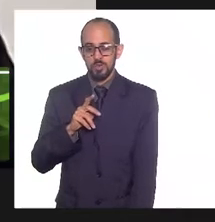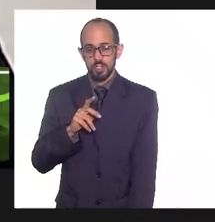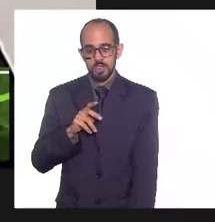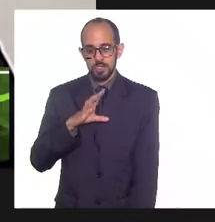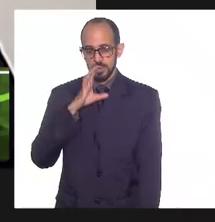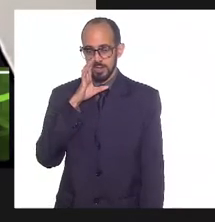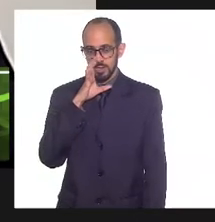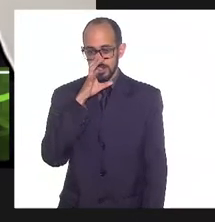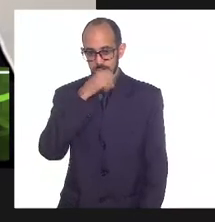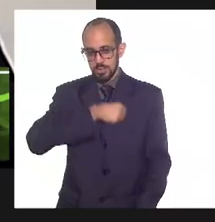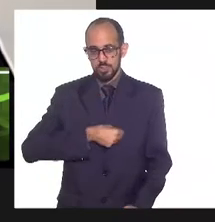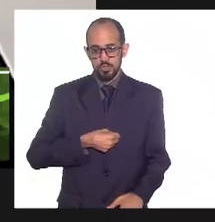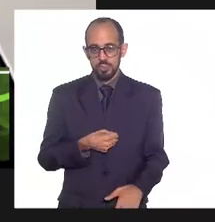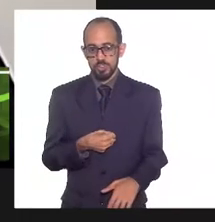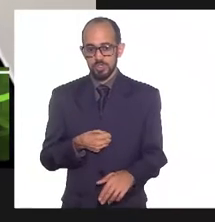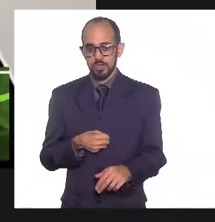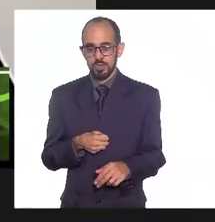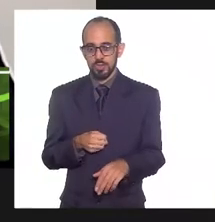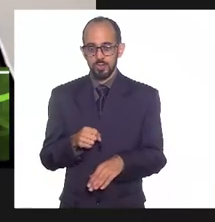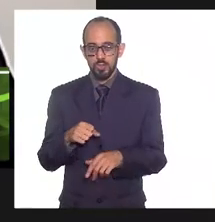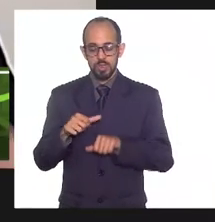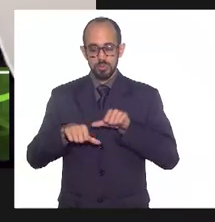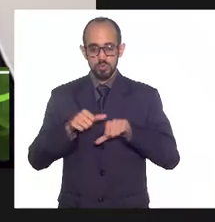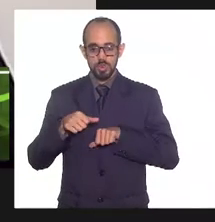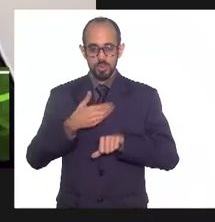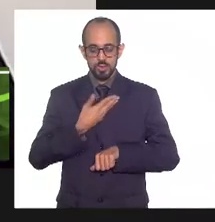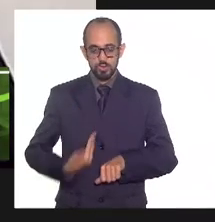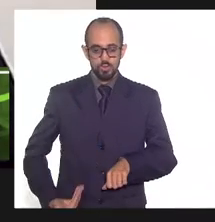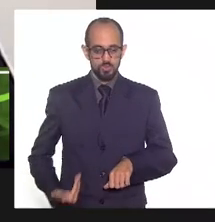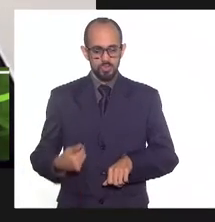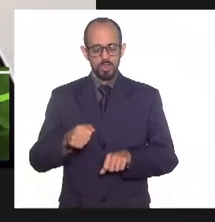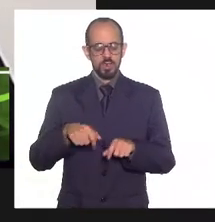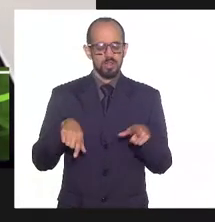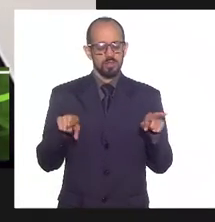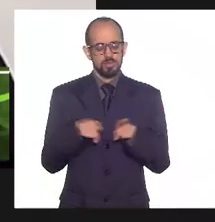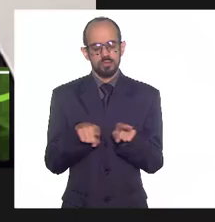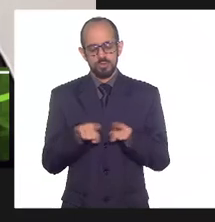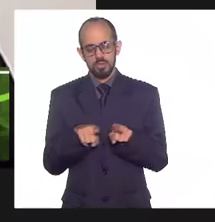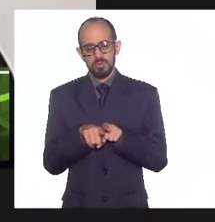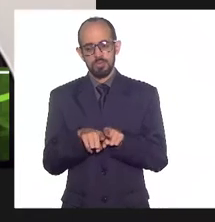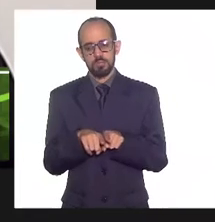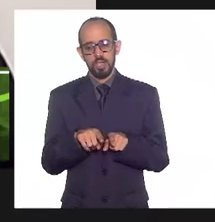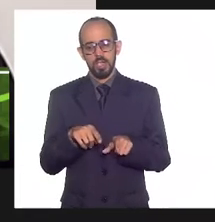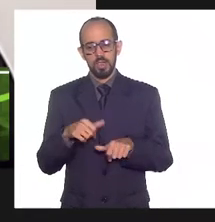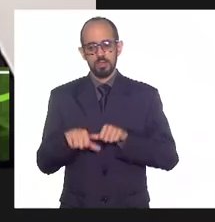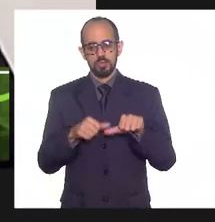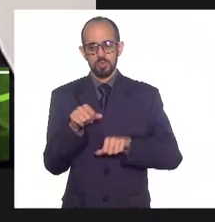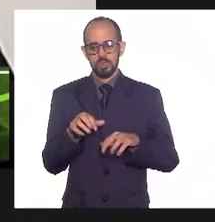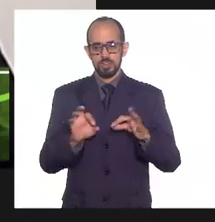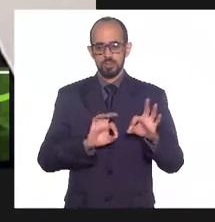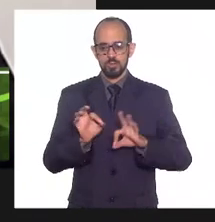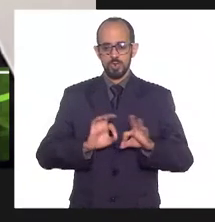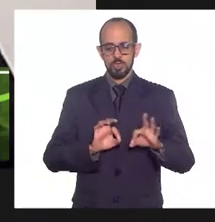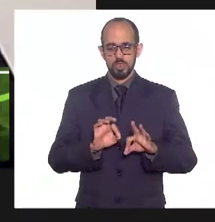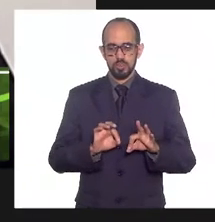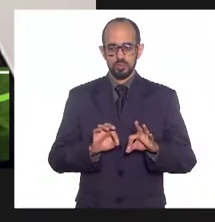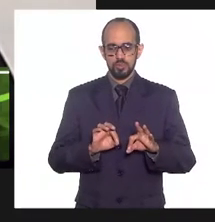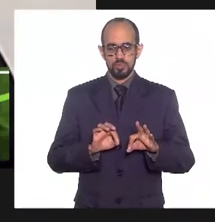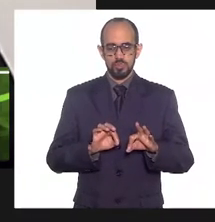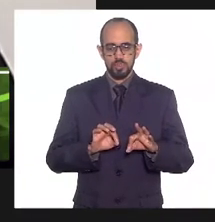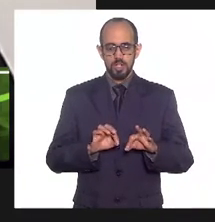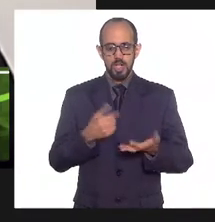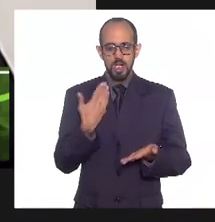as mudanças de governo as mudanças de projetos enfim a